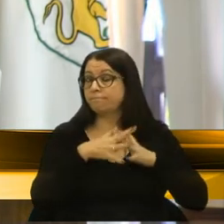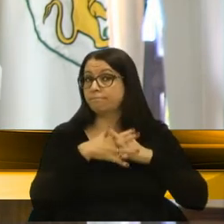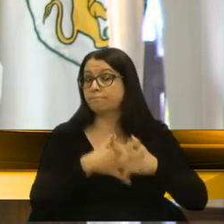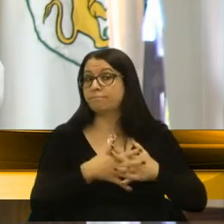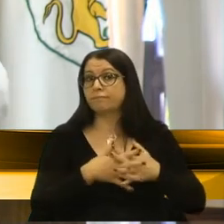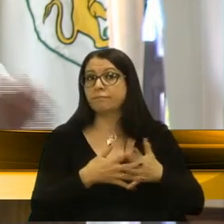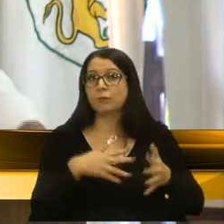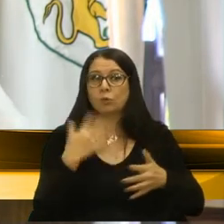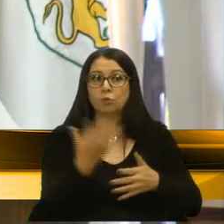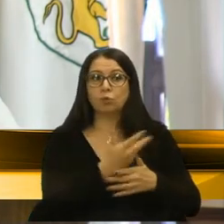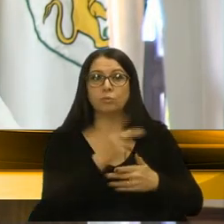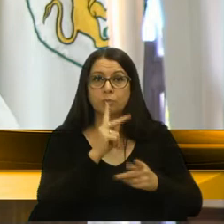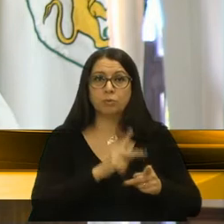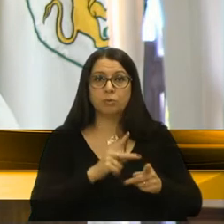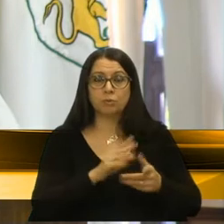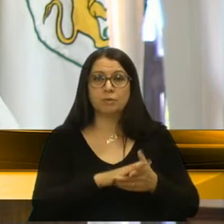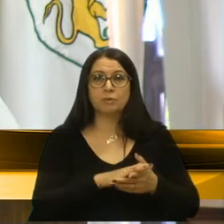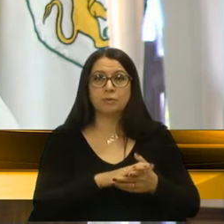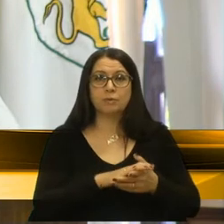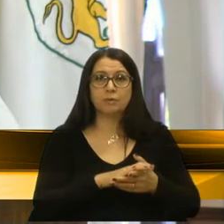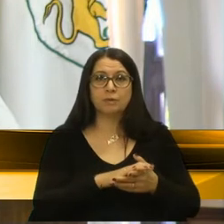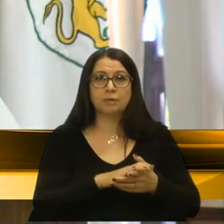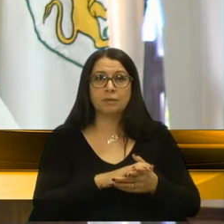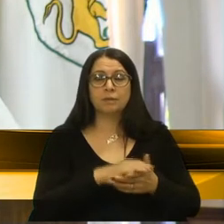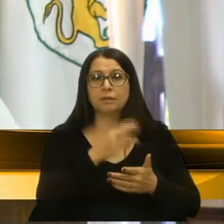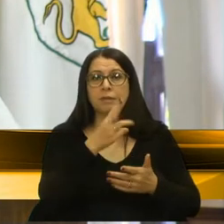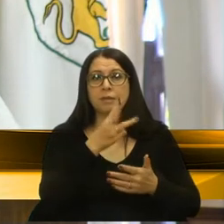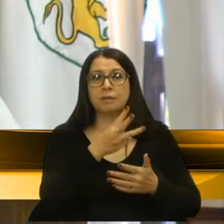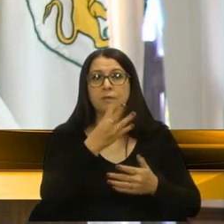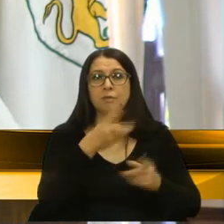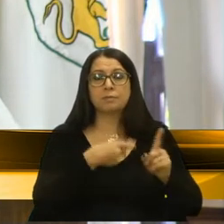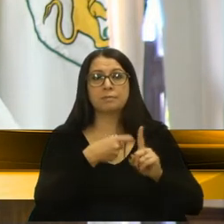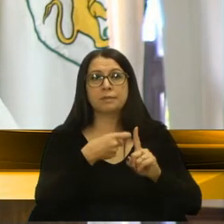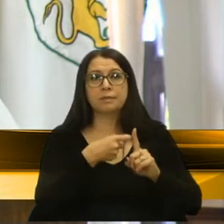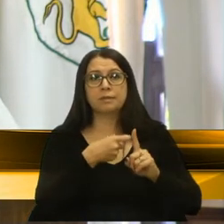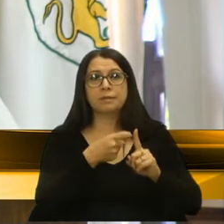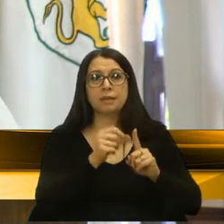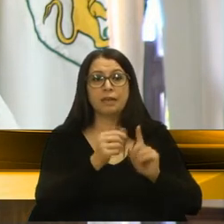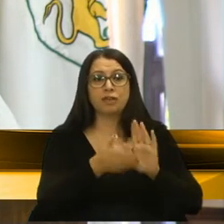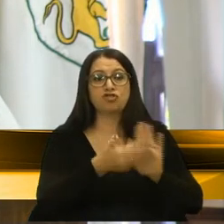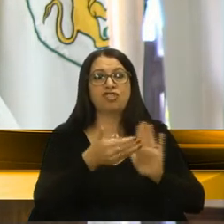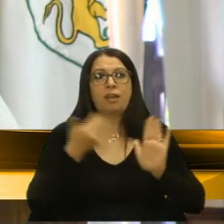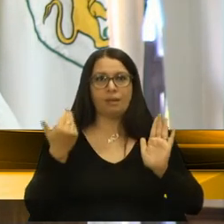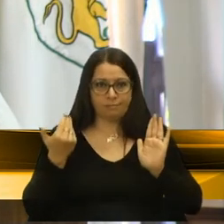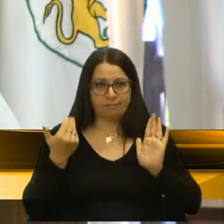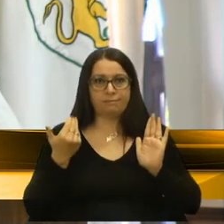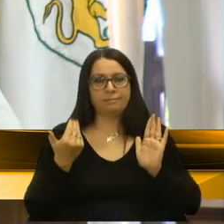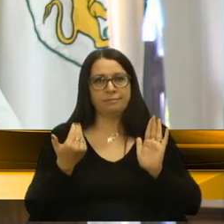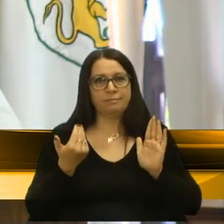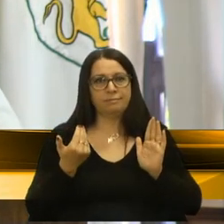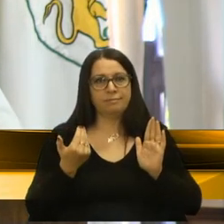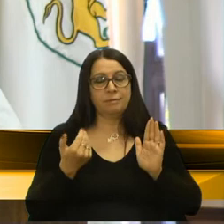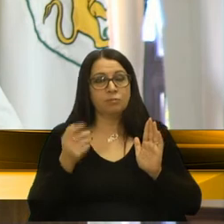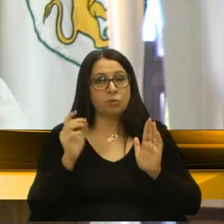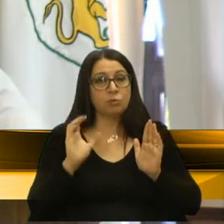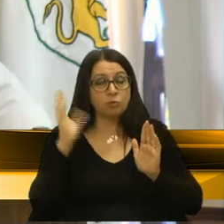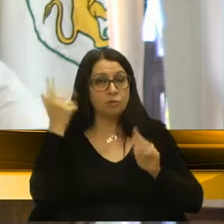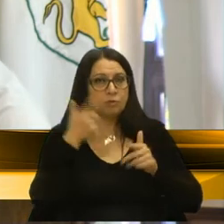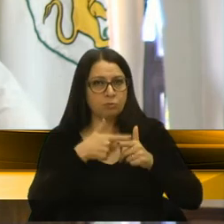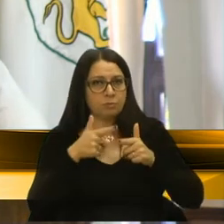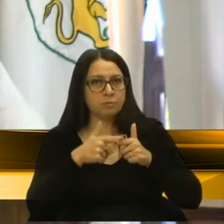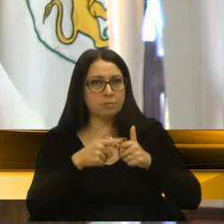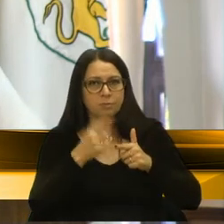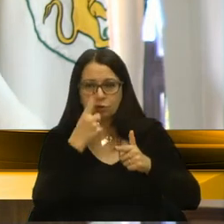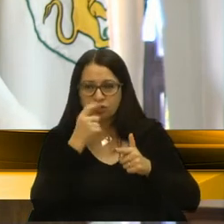que todos os moradores, após 3, 4 meses depois, já querem fazer a retirada. Então, para nós resolver o problema que nós temos no